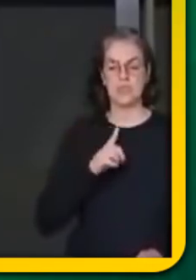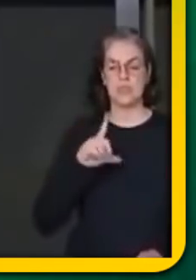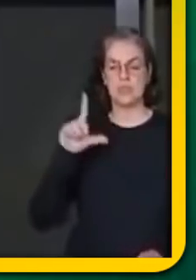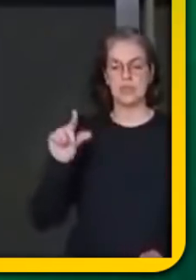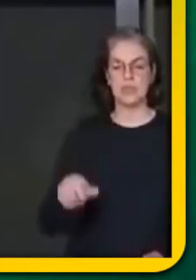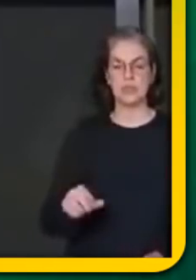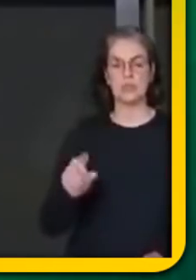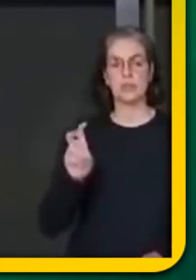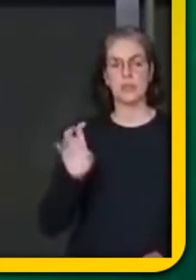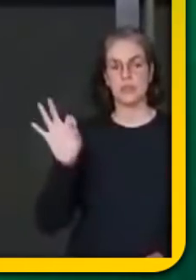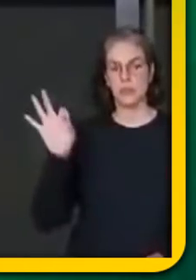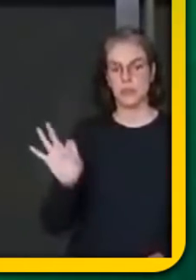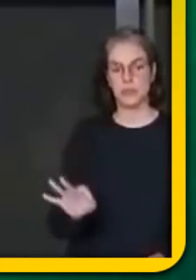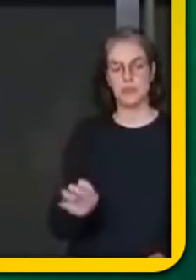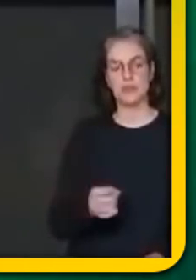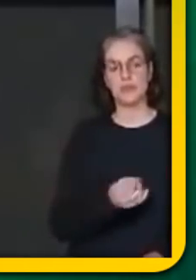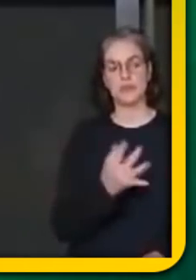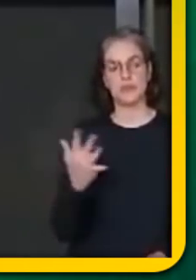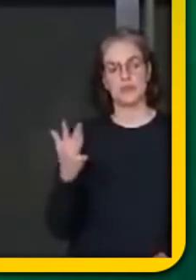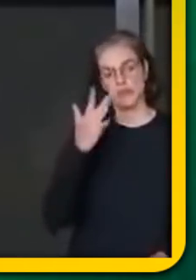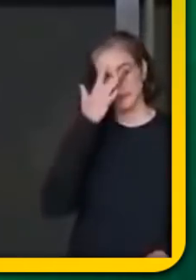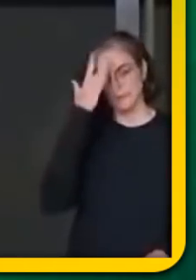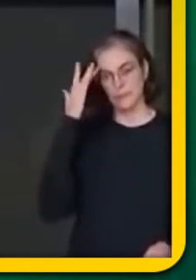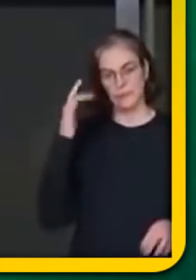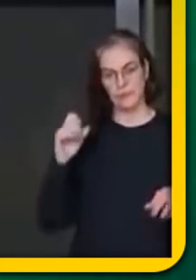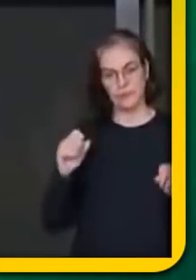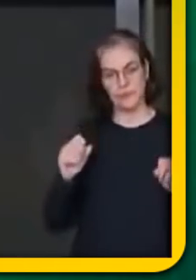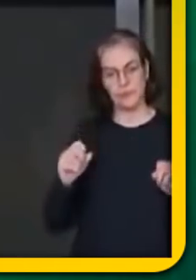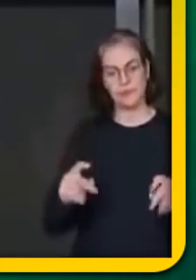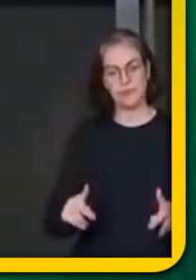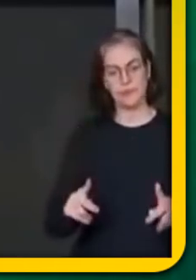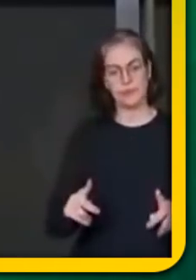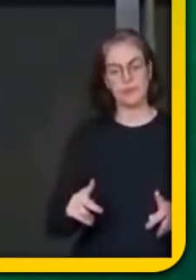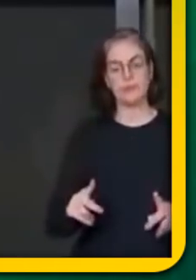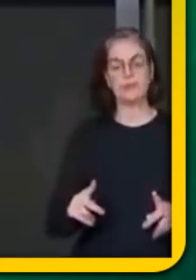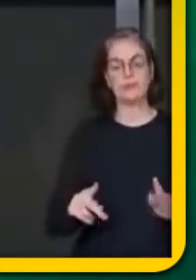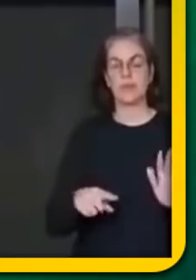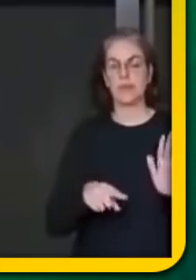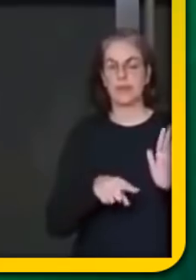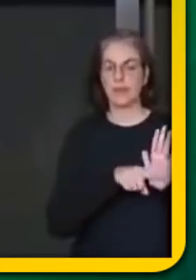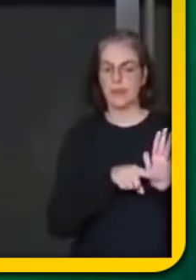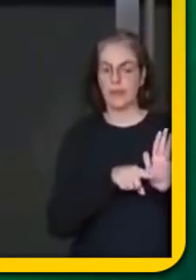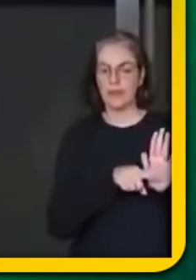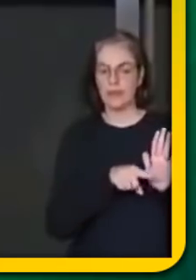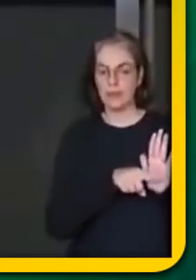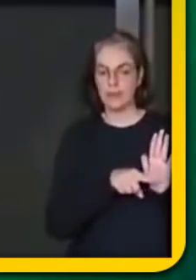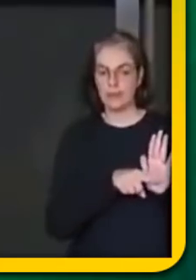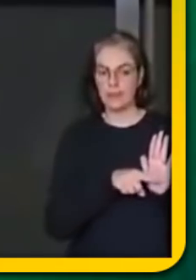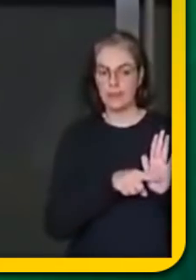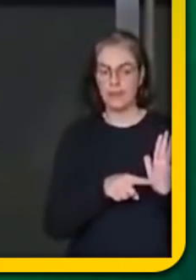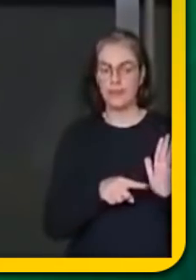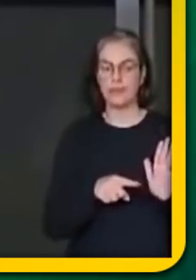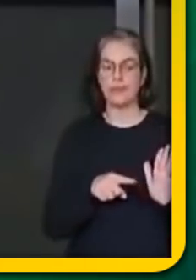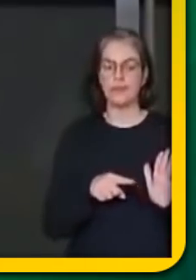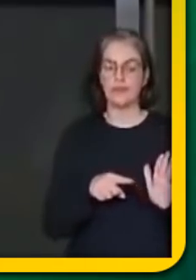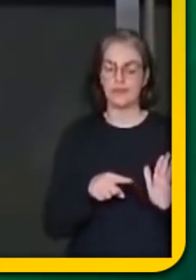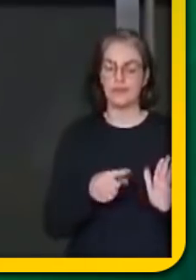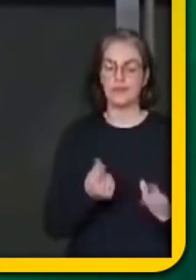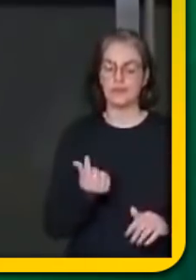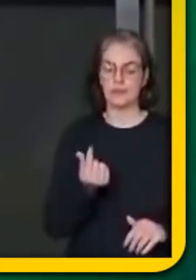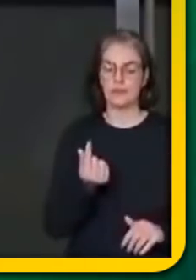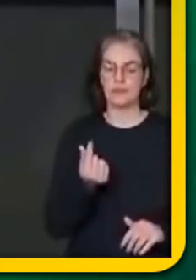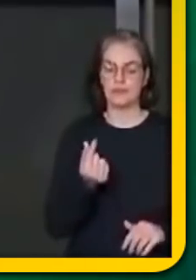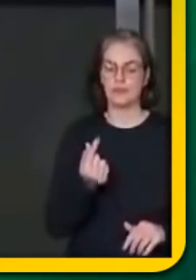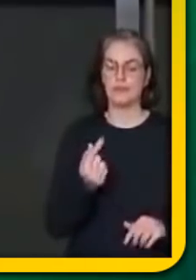desses 5% e muitos aposentados, milhões de aposentados, ficaram negativados. No momento ainda crítico